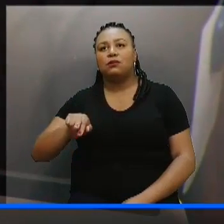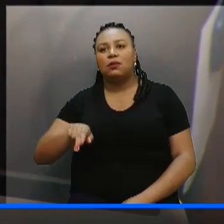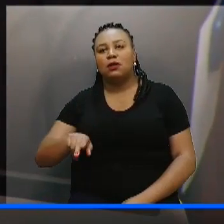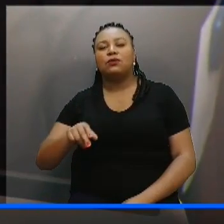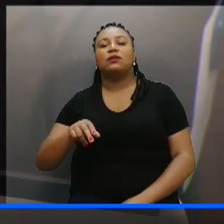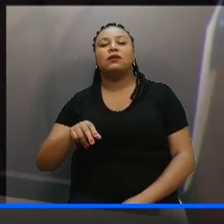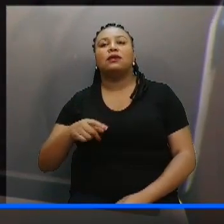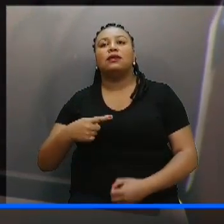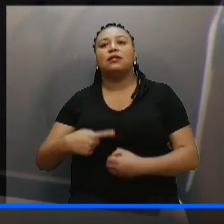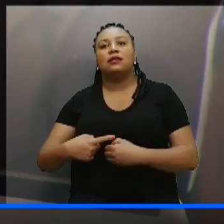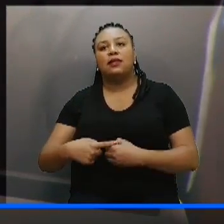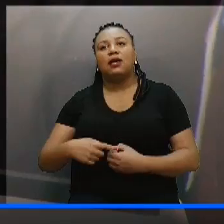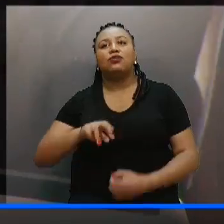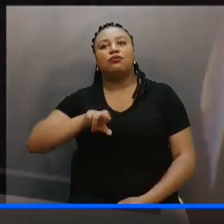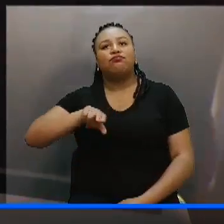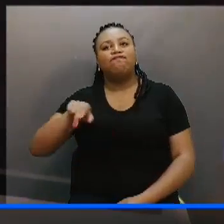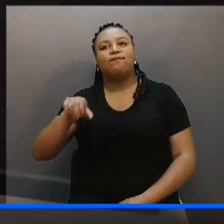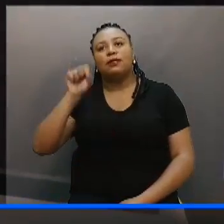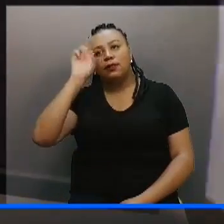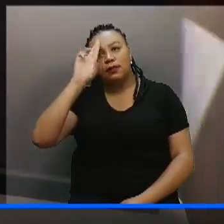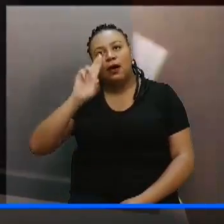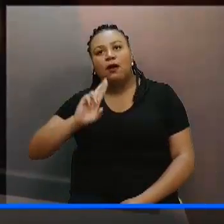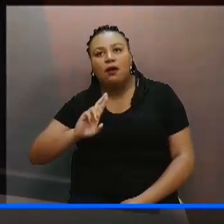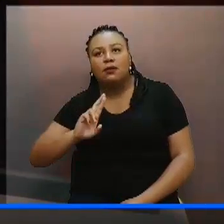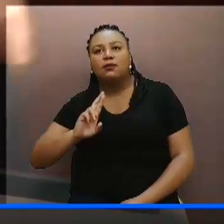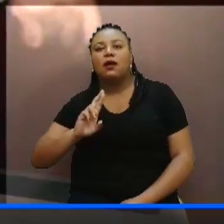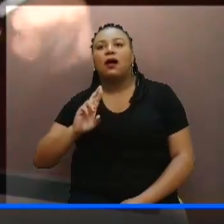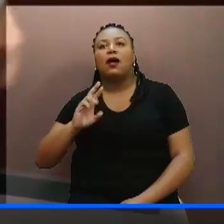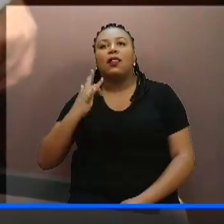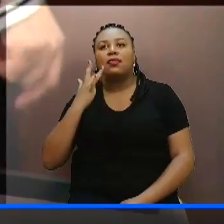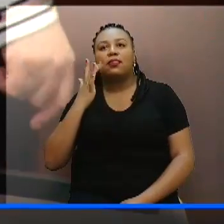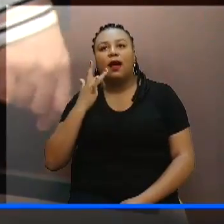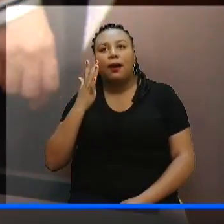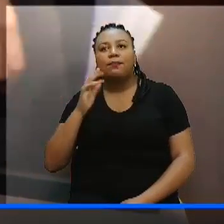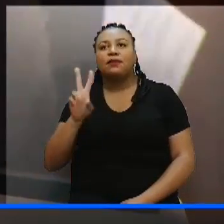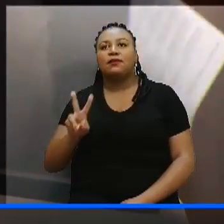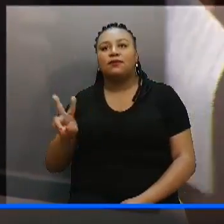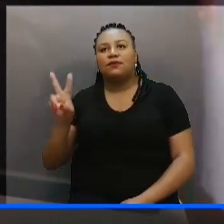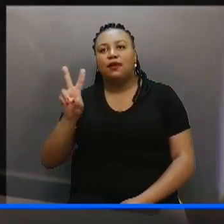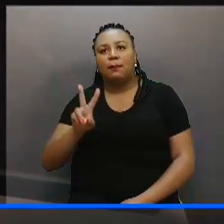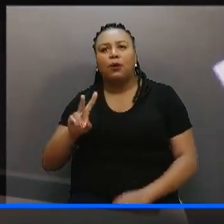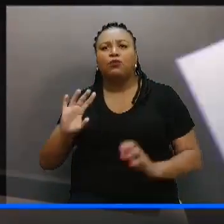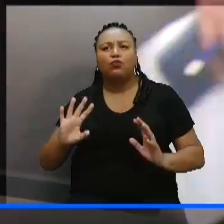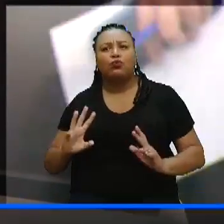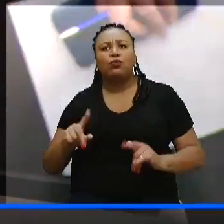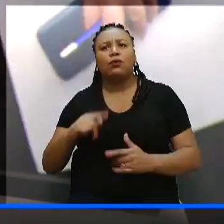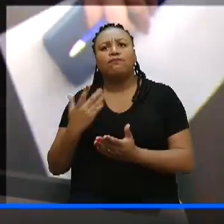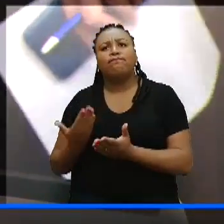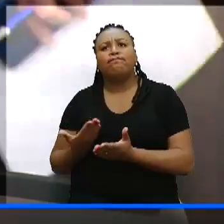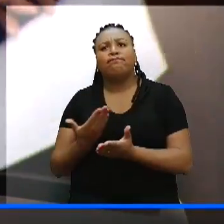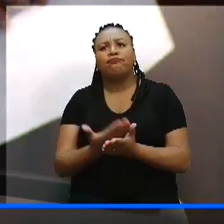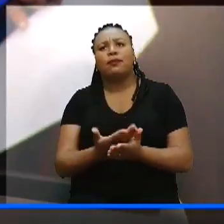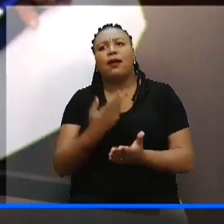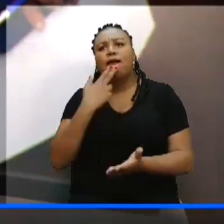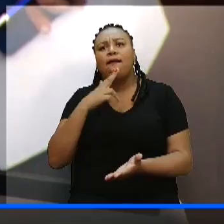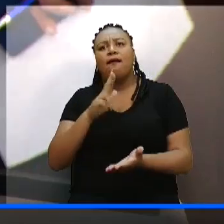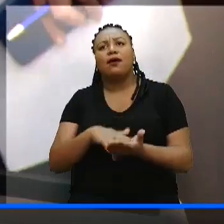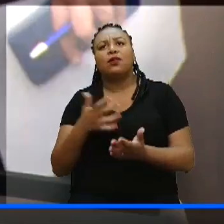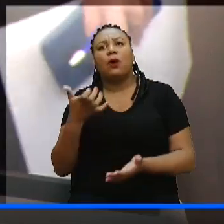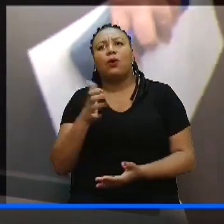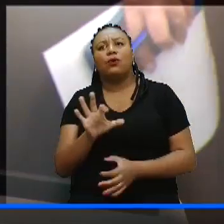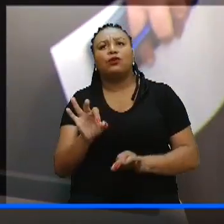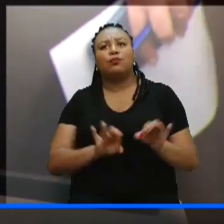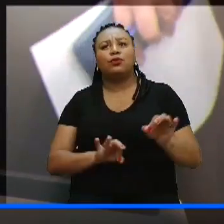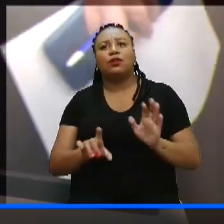santa rosa estação lavras do sul tapes bagé e viamão todas encaminhando moções de repúdio ao projeto